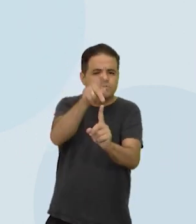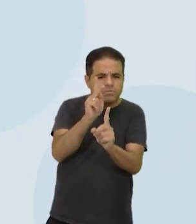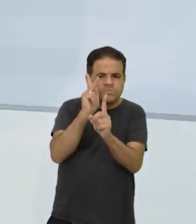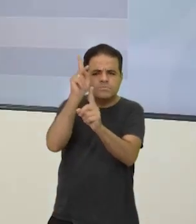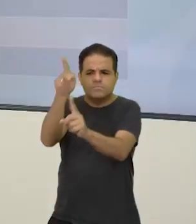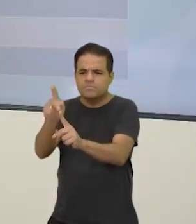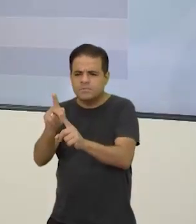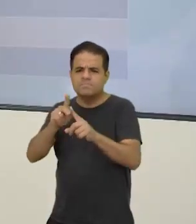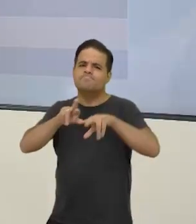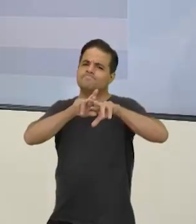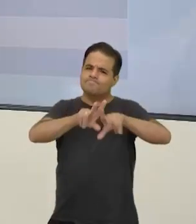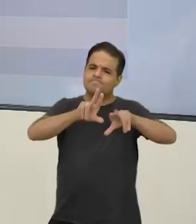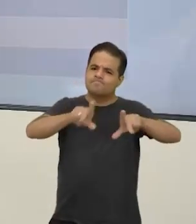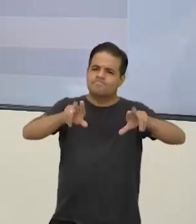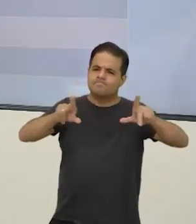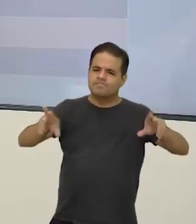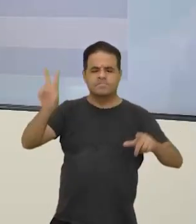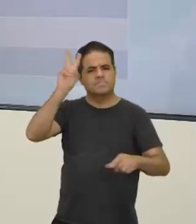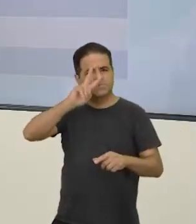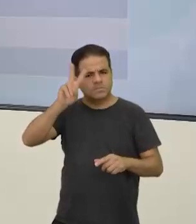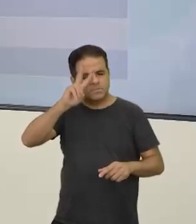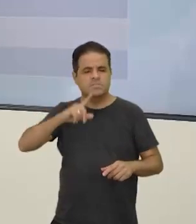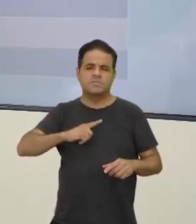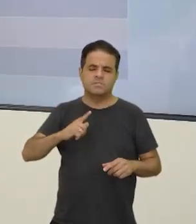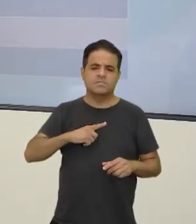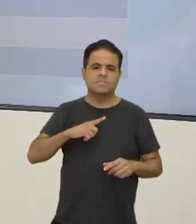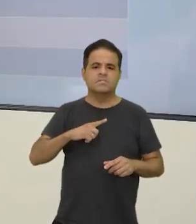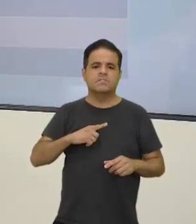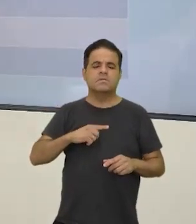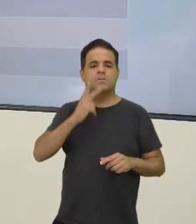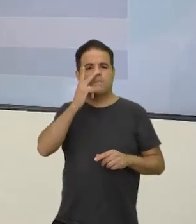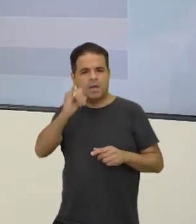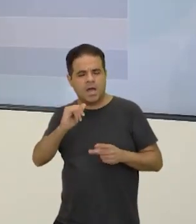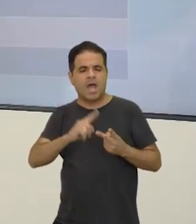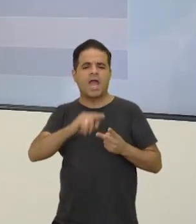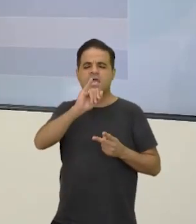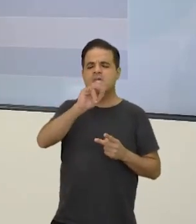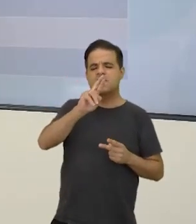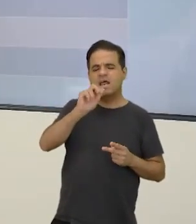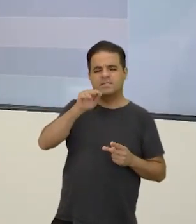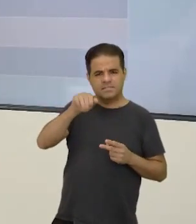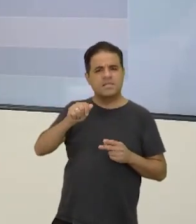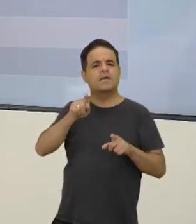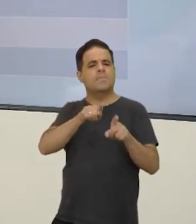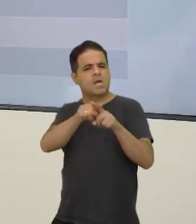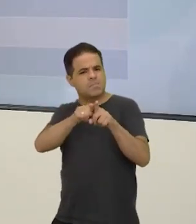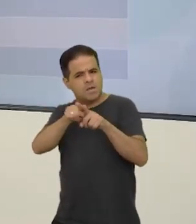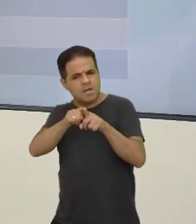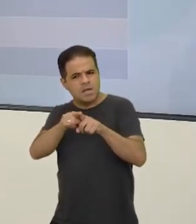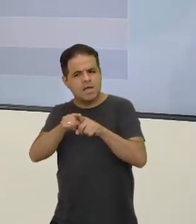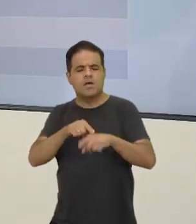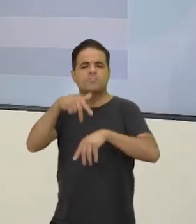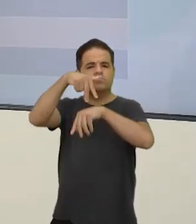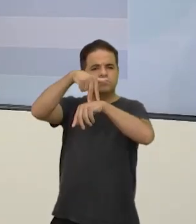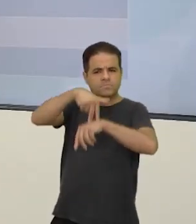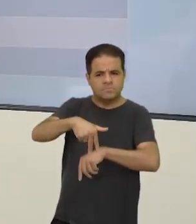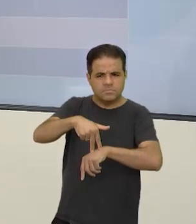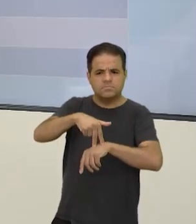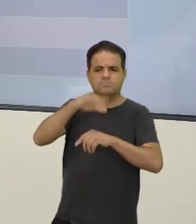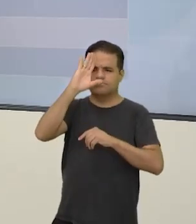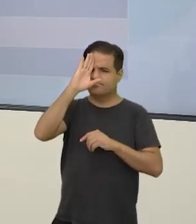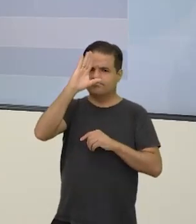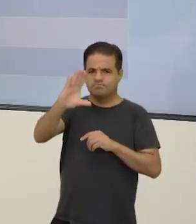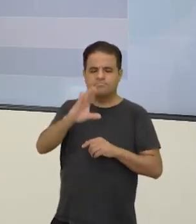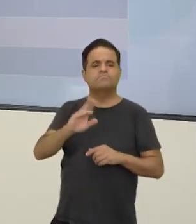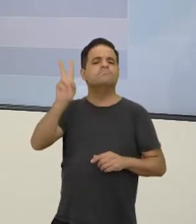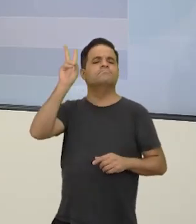Quem são eles? Tem vários nessa história. Tem, sei lá, o pai da Iracema, tem o irmão, tem tudo. Mas os protagonistas, os principais